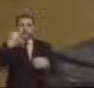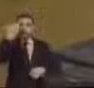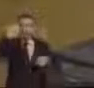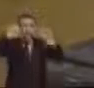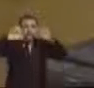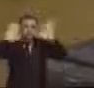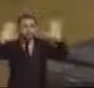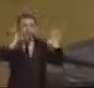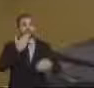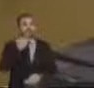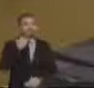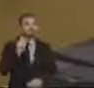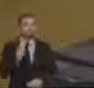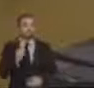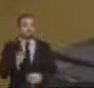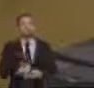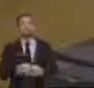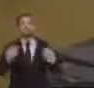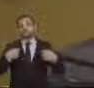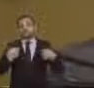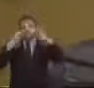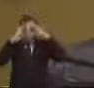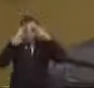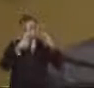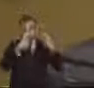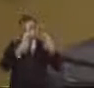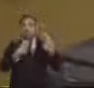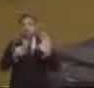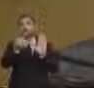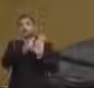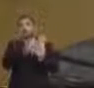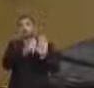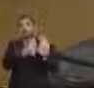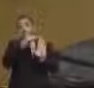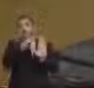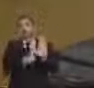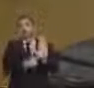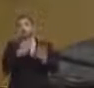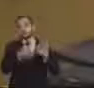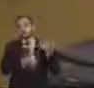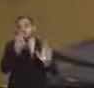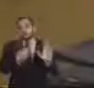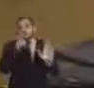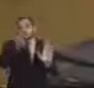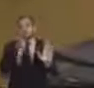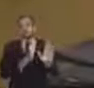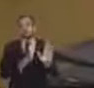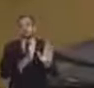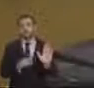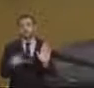caso é que tem que ser respeitado o ordenamento jurídico do país. E ele é bem claro, né,